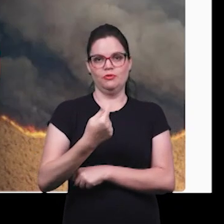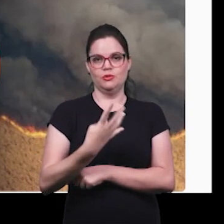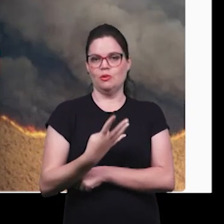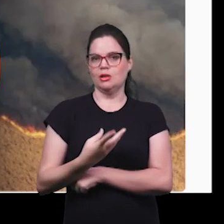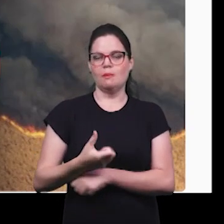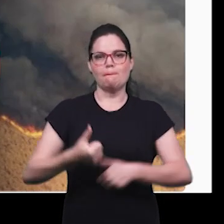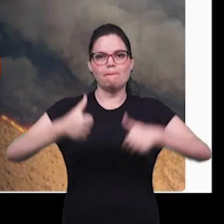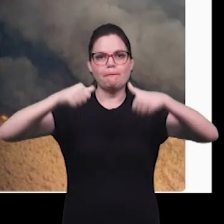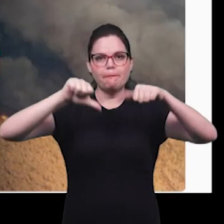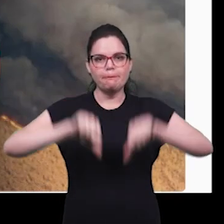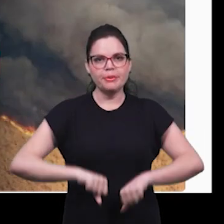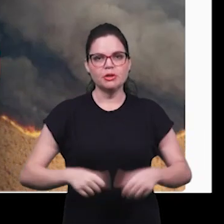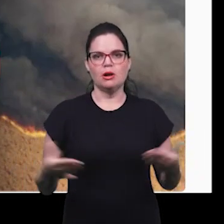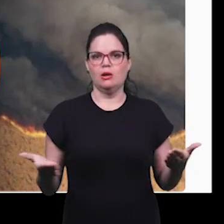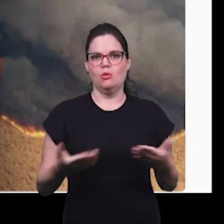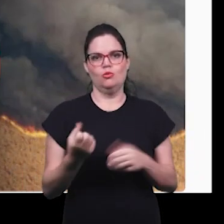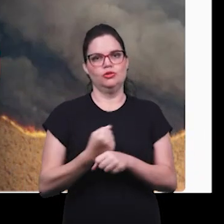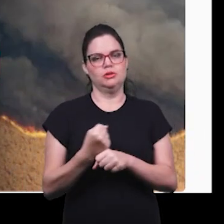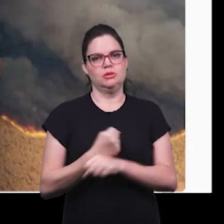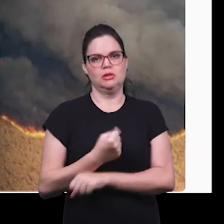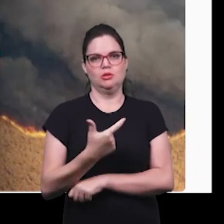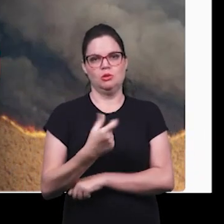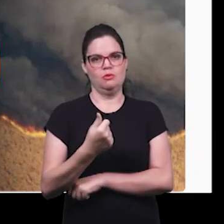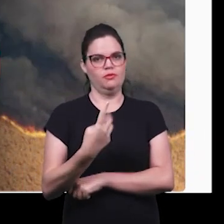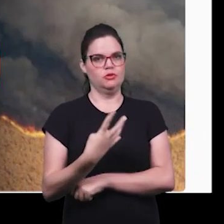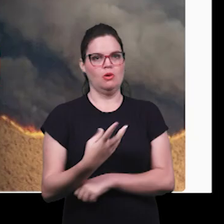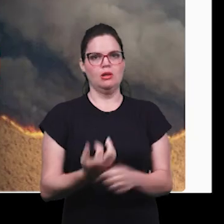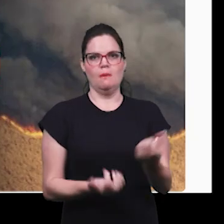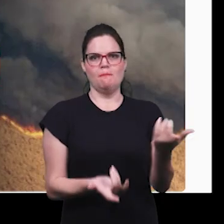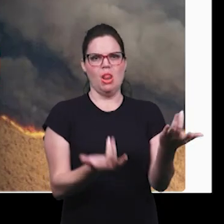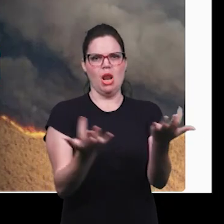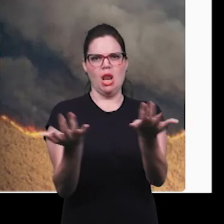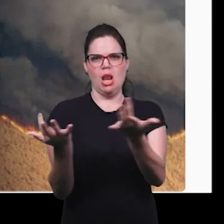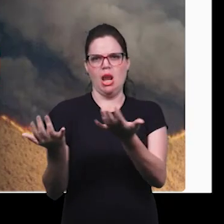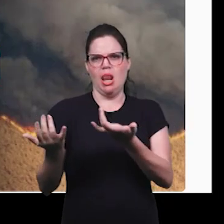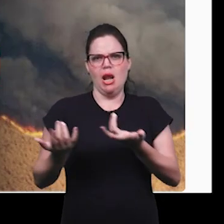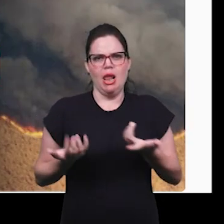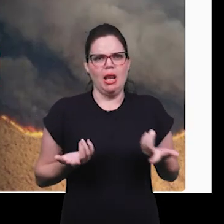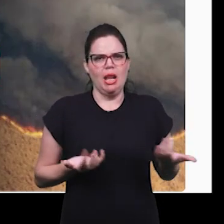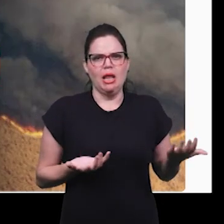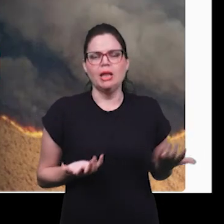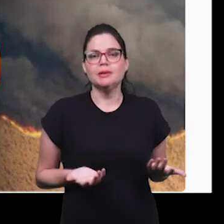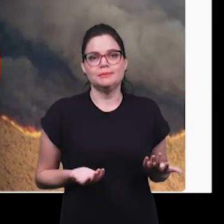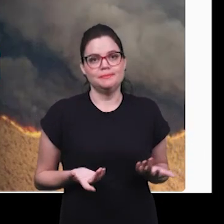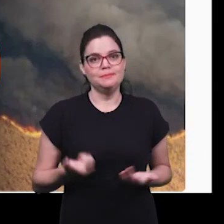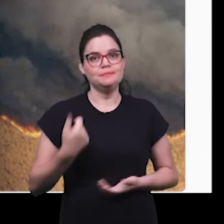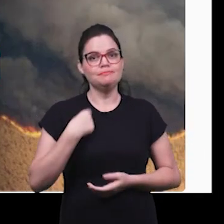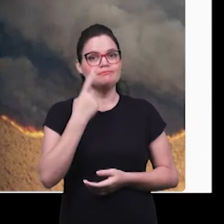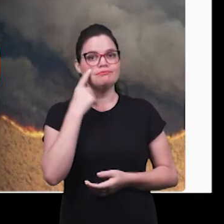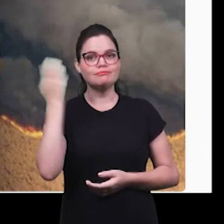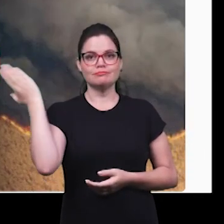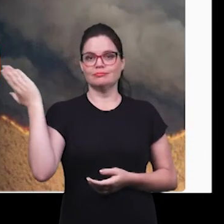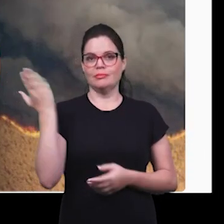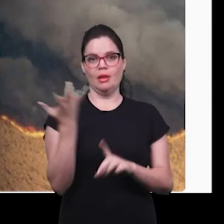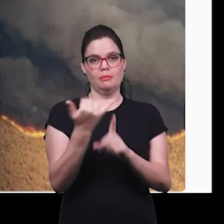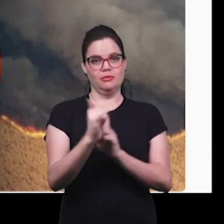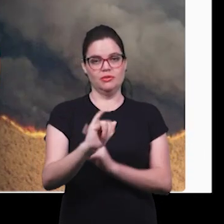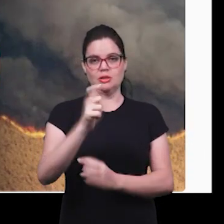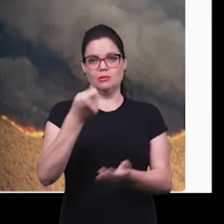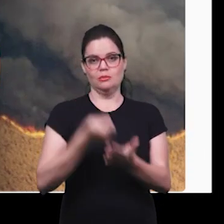anos, aponta o INPE. Então, nós vemos assim claramente que a profecia ela está se